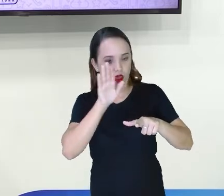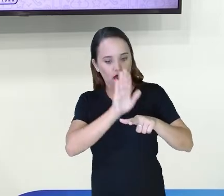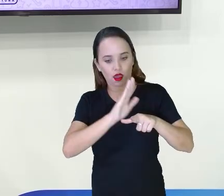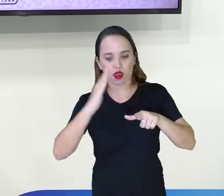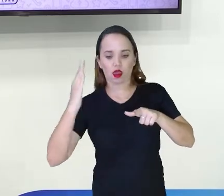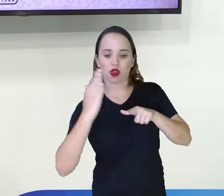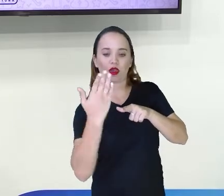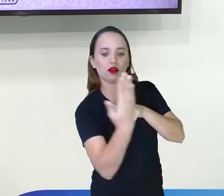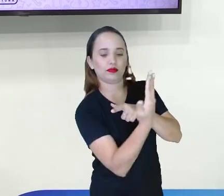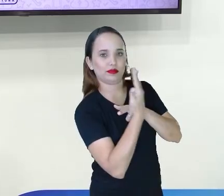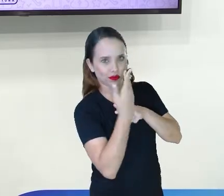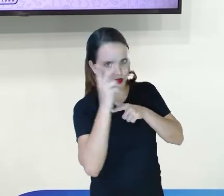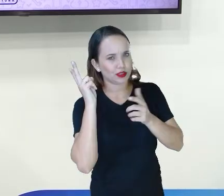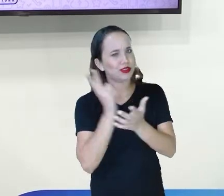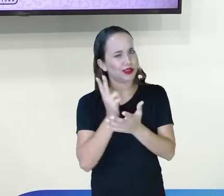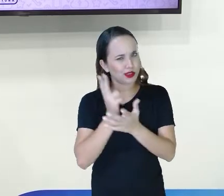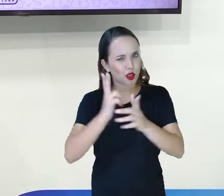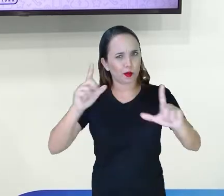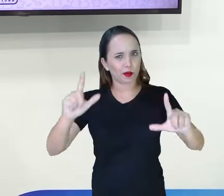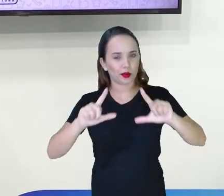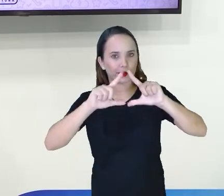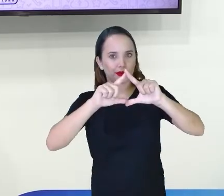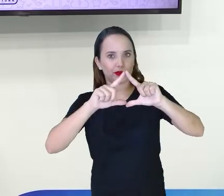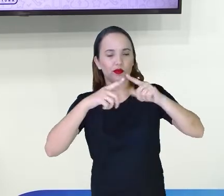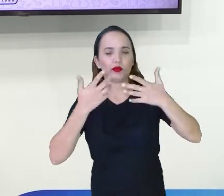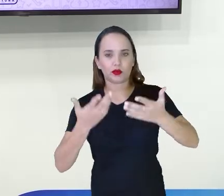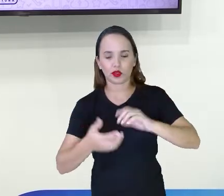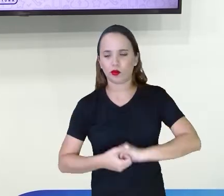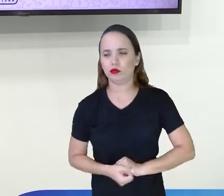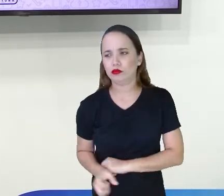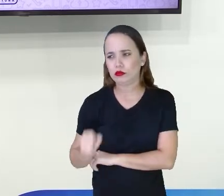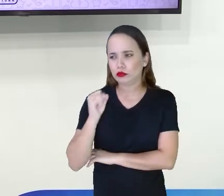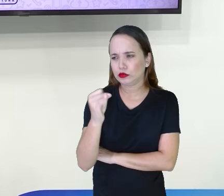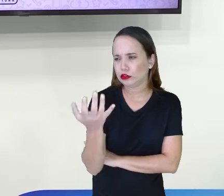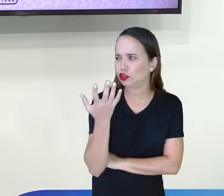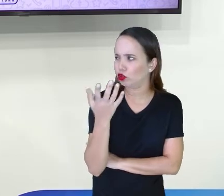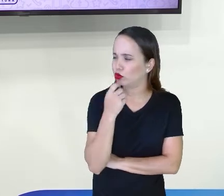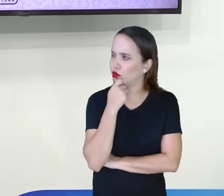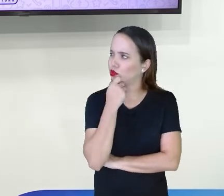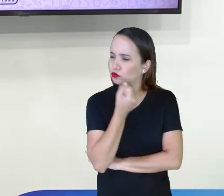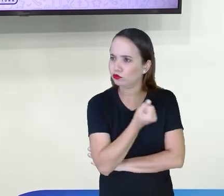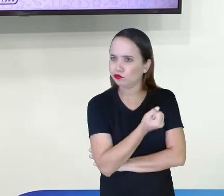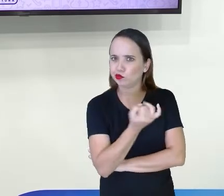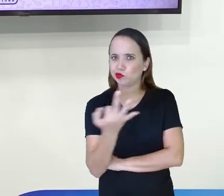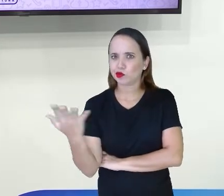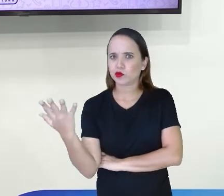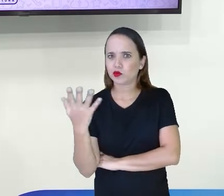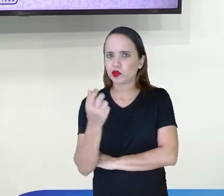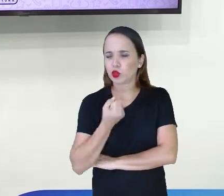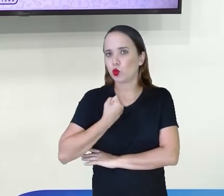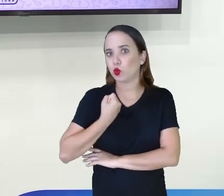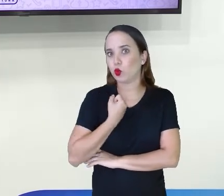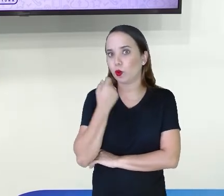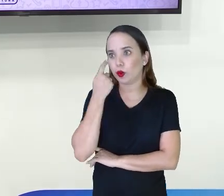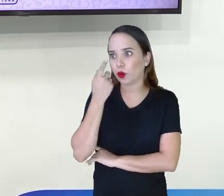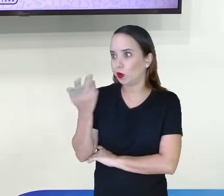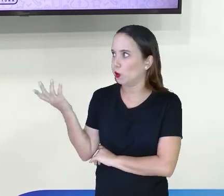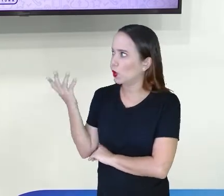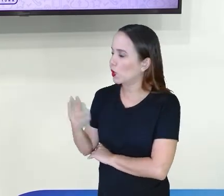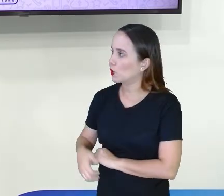serão triangulares. Aí, se eu quisesse contar, por exemplo, o número de faces.